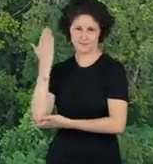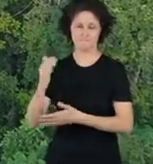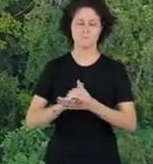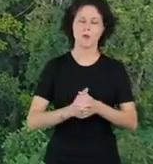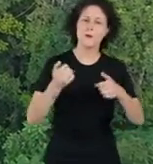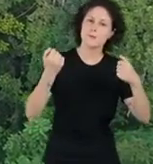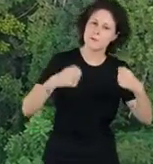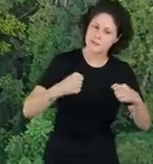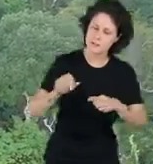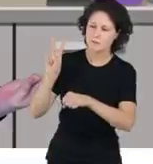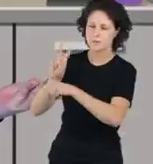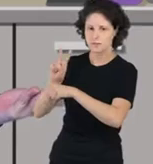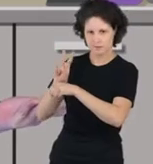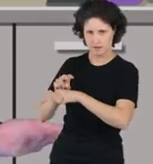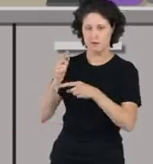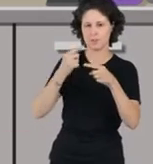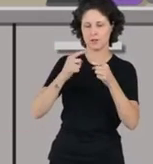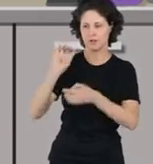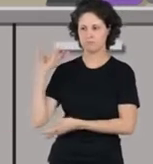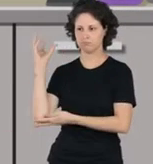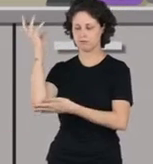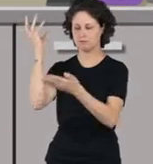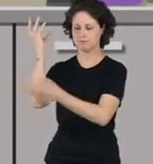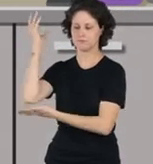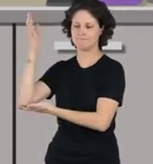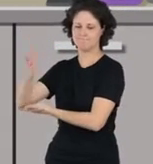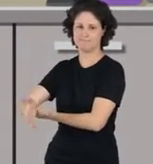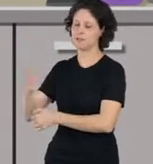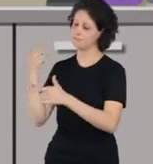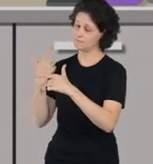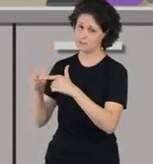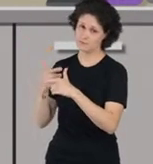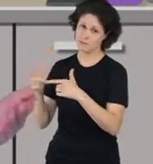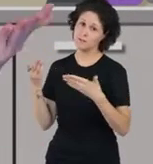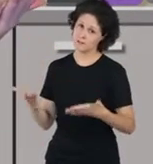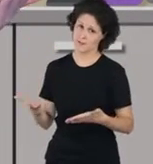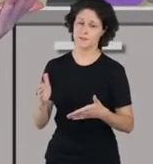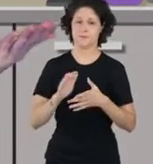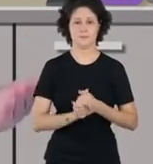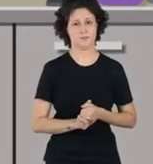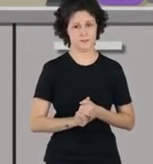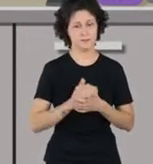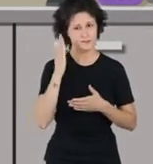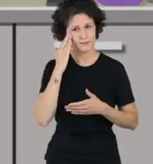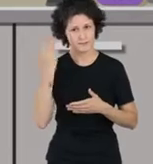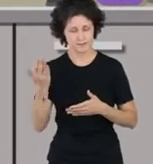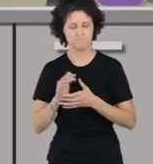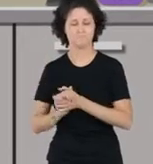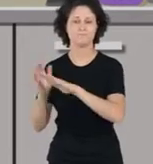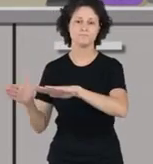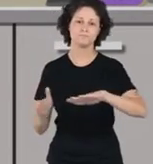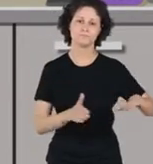para a natureza, porque mesmo que em pouco tempo a vegetação volte a crescer naquele local, ainda demora muito para que o ambiente